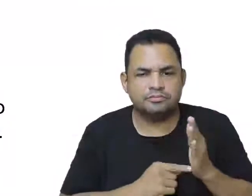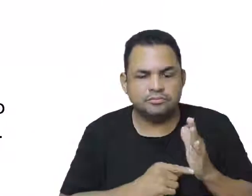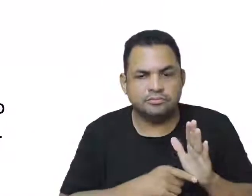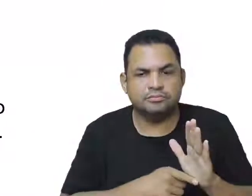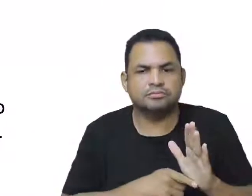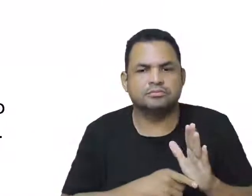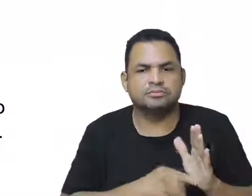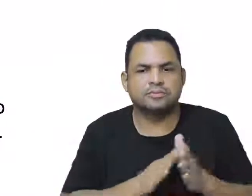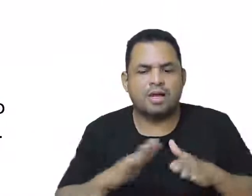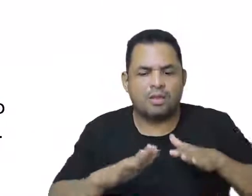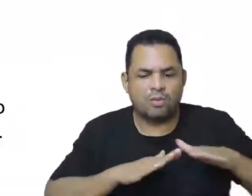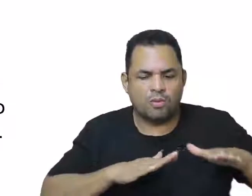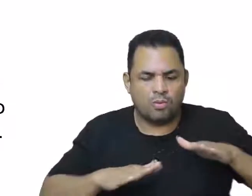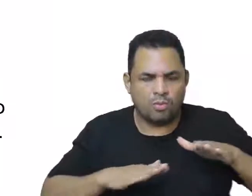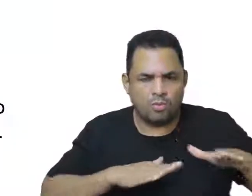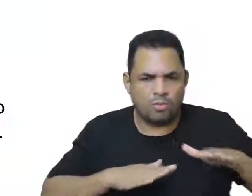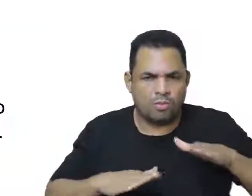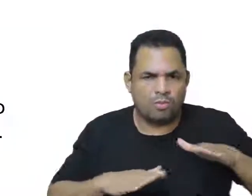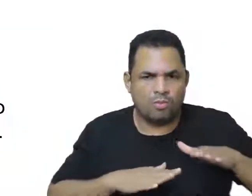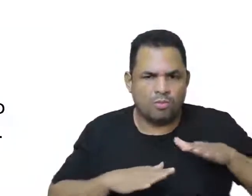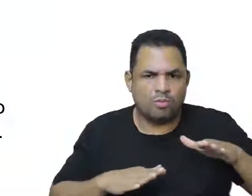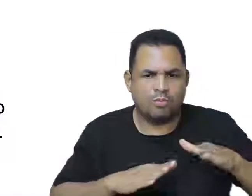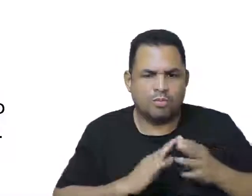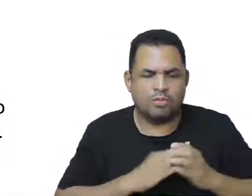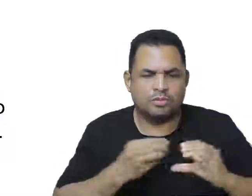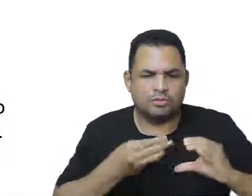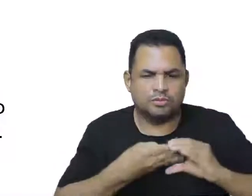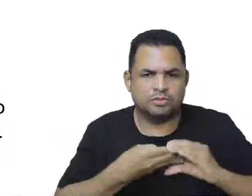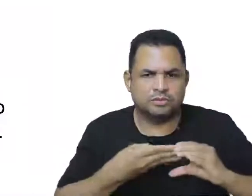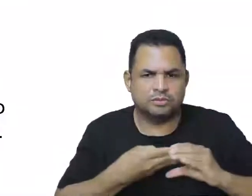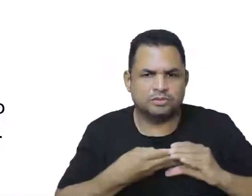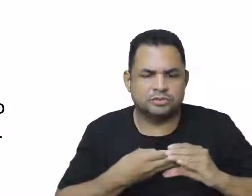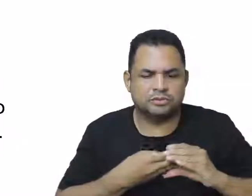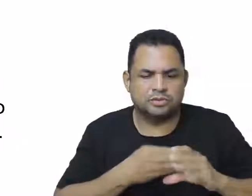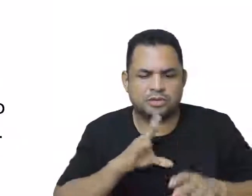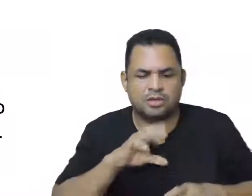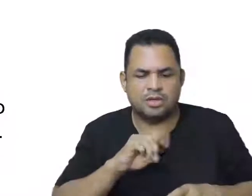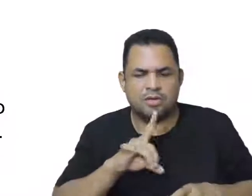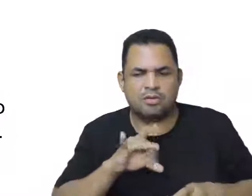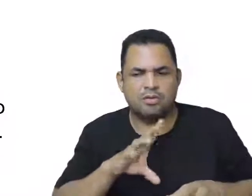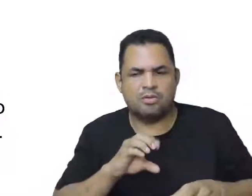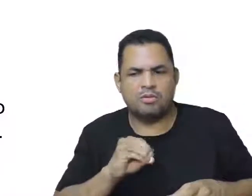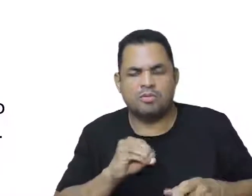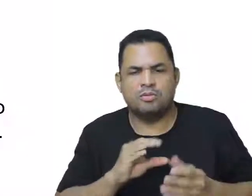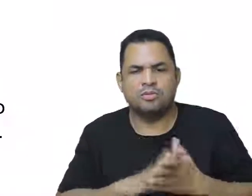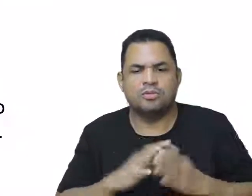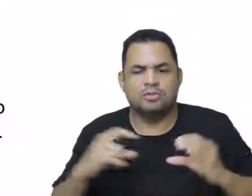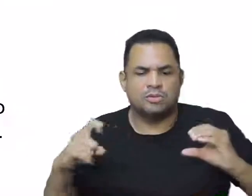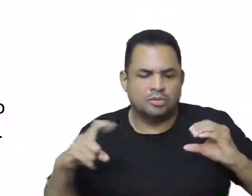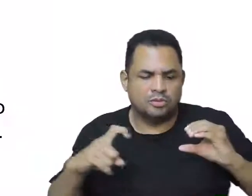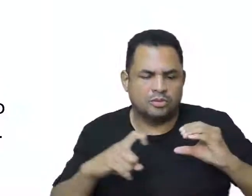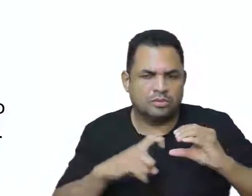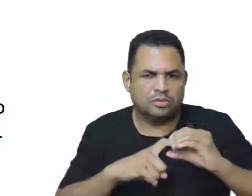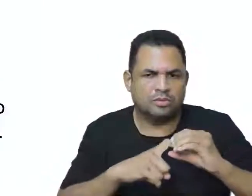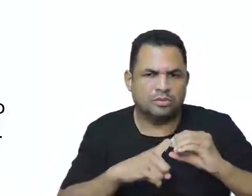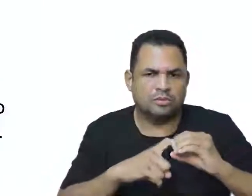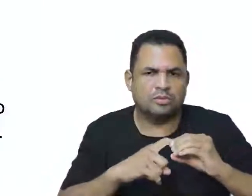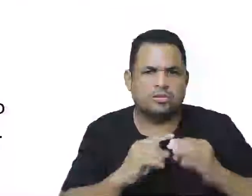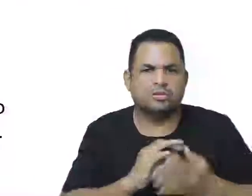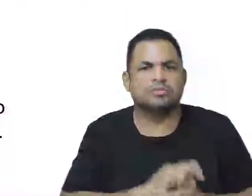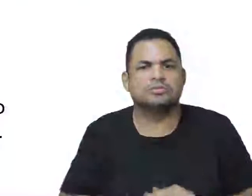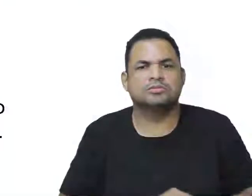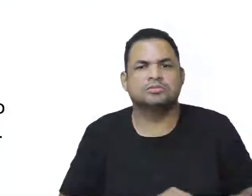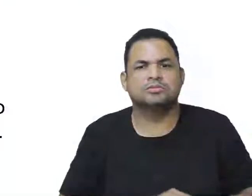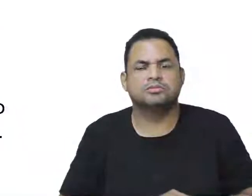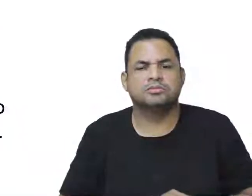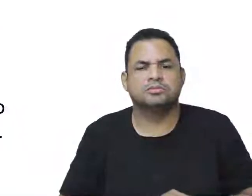ajudam a movimentar aquela célula ovo que se encontrou lá na tuba uterina, espermatozoide e óvulo. Elas vão, é como